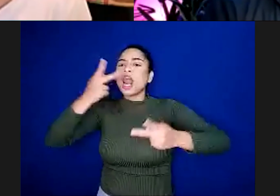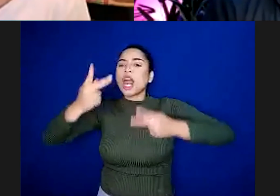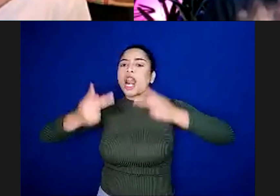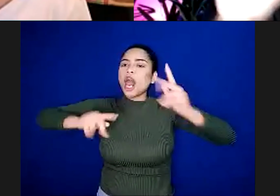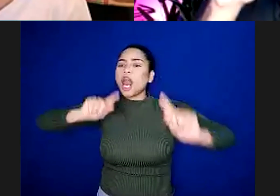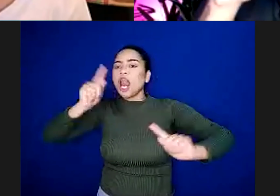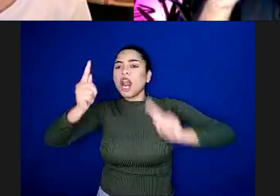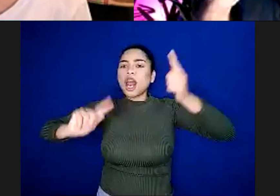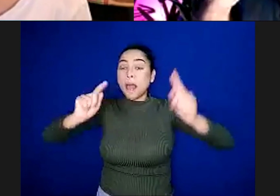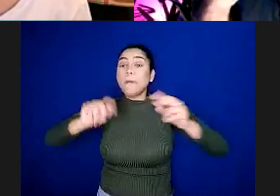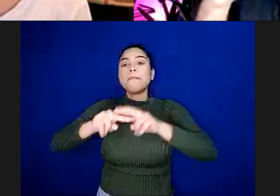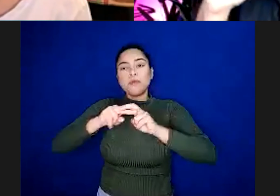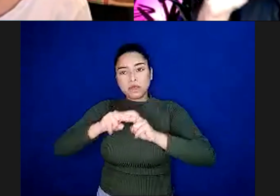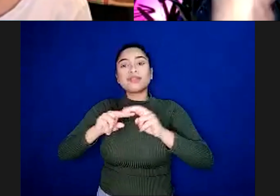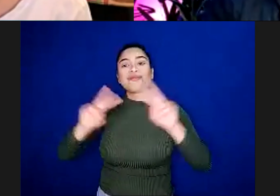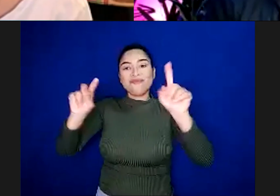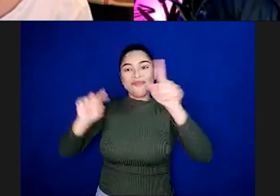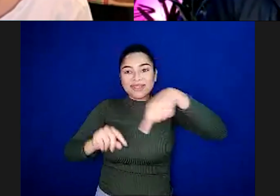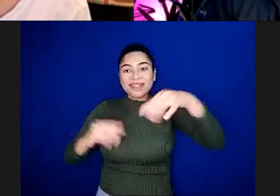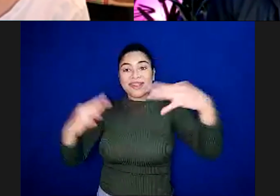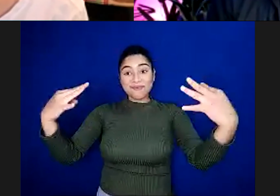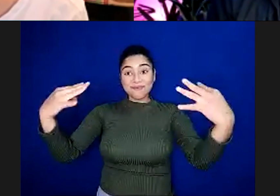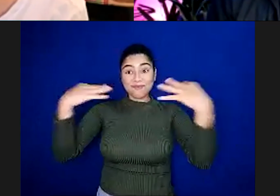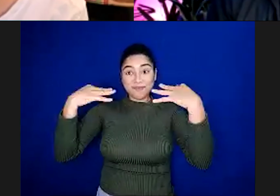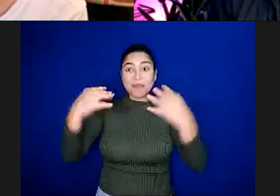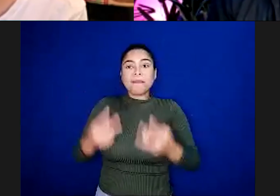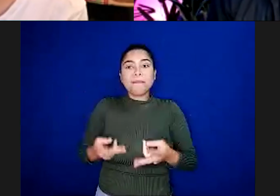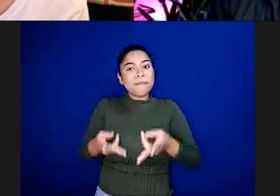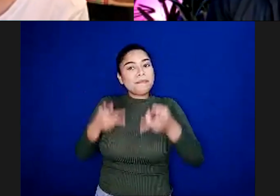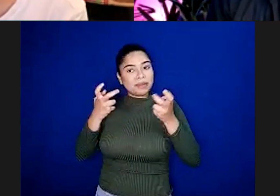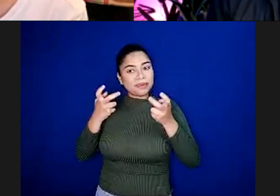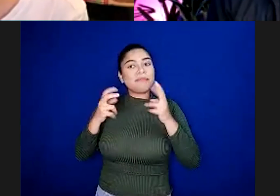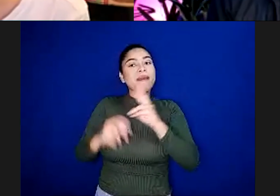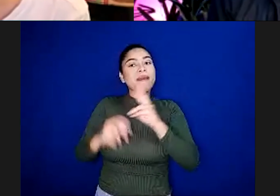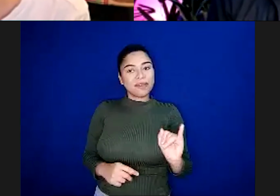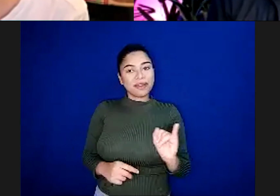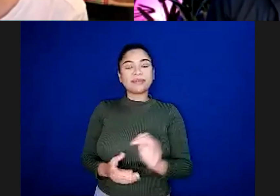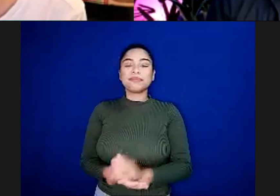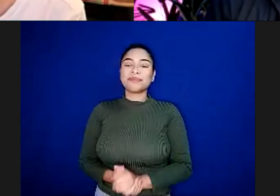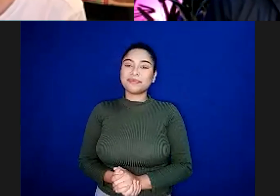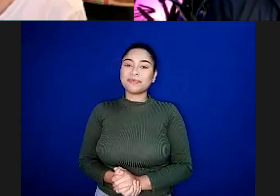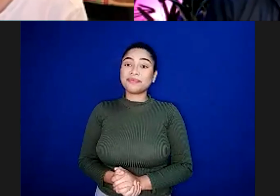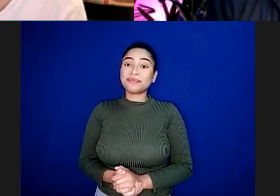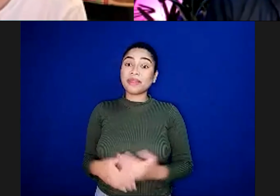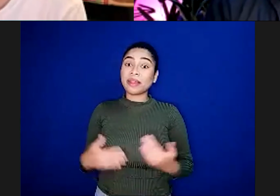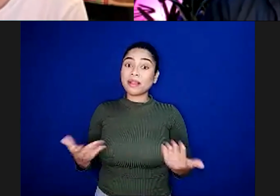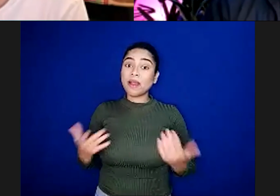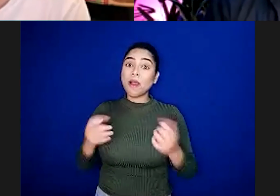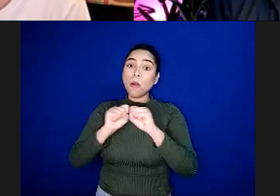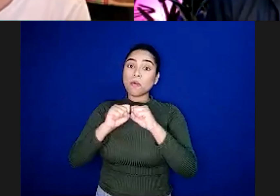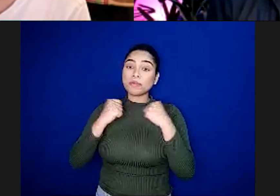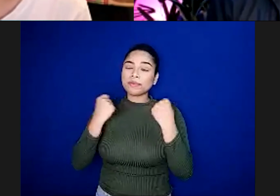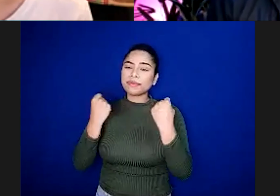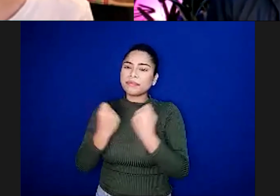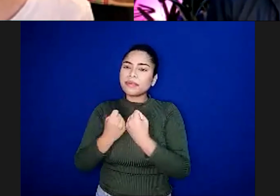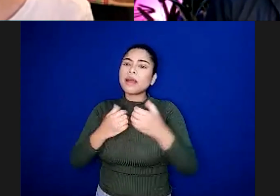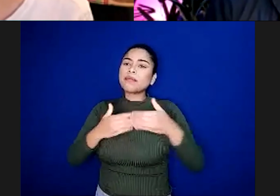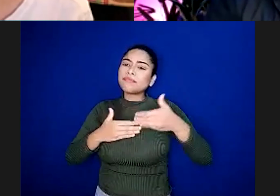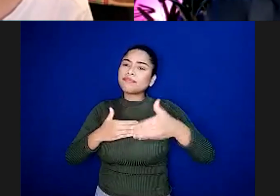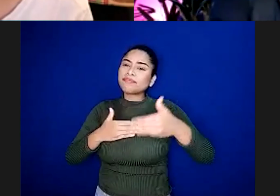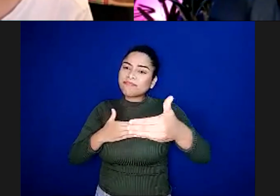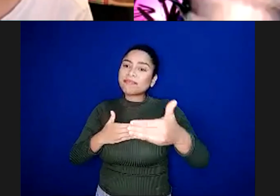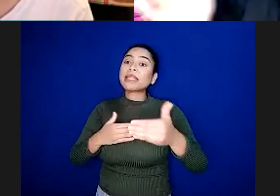vão ver aqui bastante na minha característica desse dente veste a minha adolescência e o seminário a gente vai ter aqui